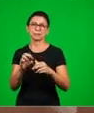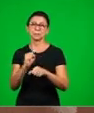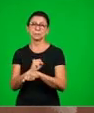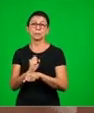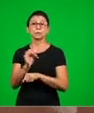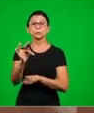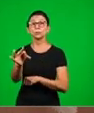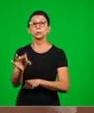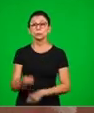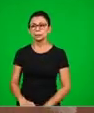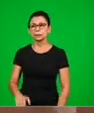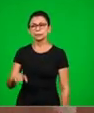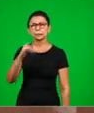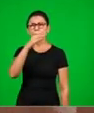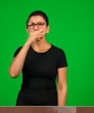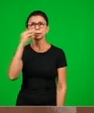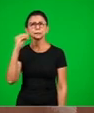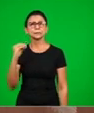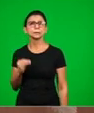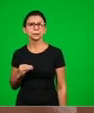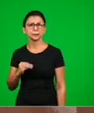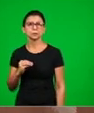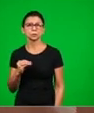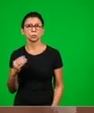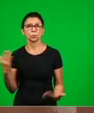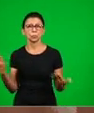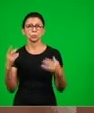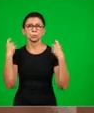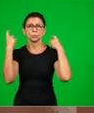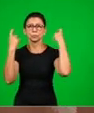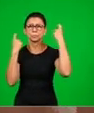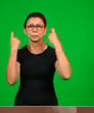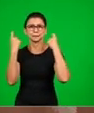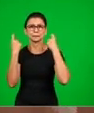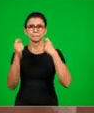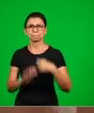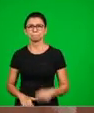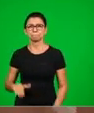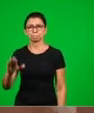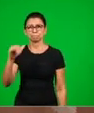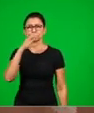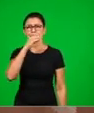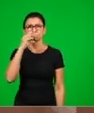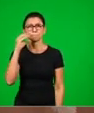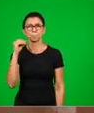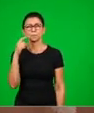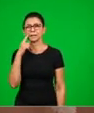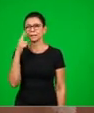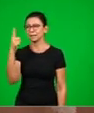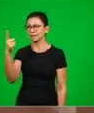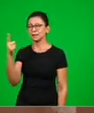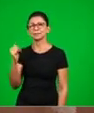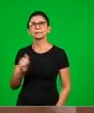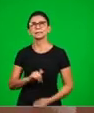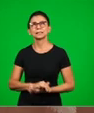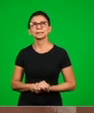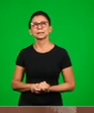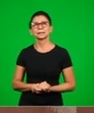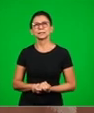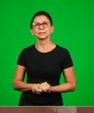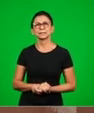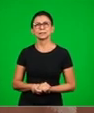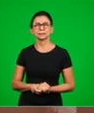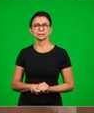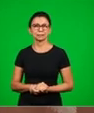do adolescente, tudo. Toda a nossa preocupação está nas crianças. Aqui um casalzinho do Japão, nós tivemos